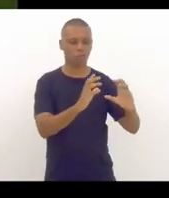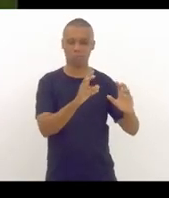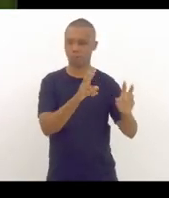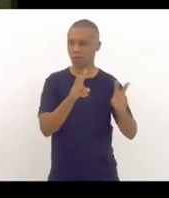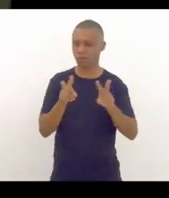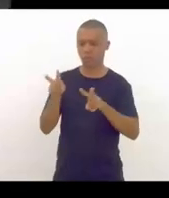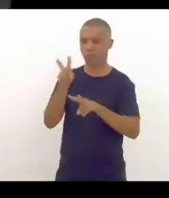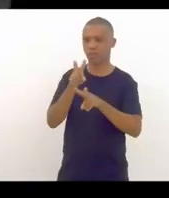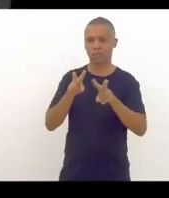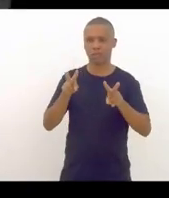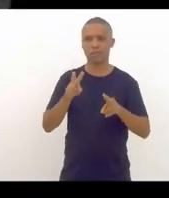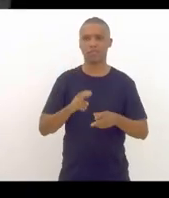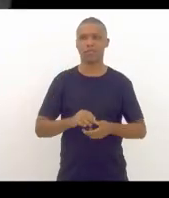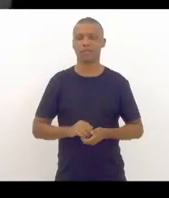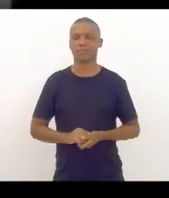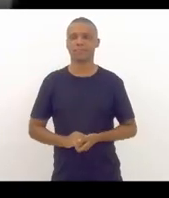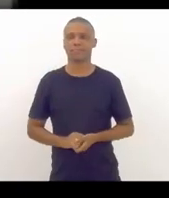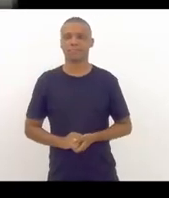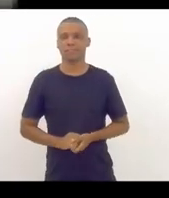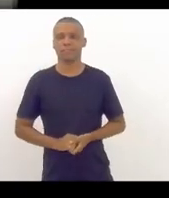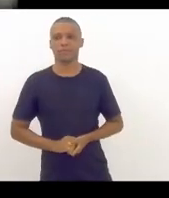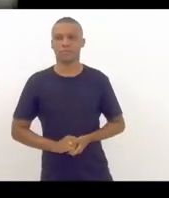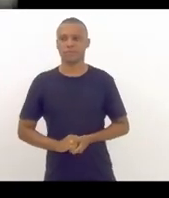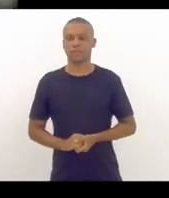esse moleque.